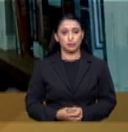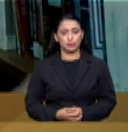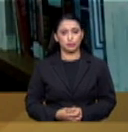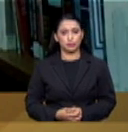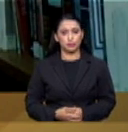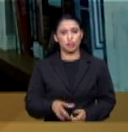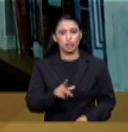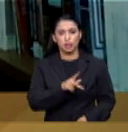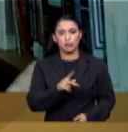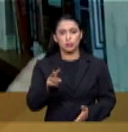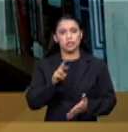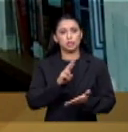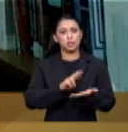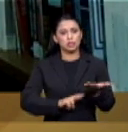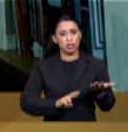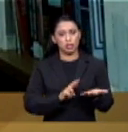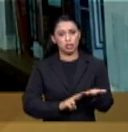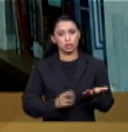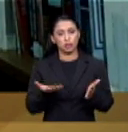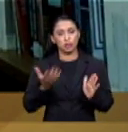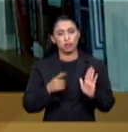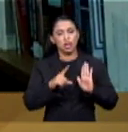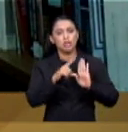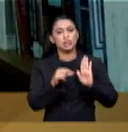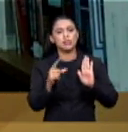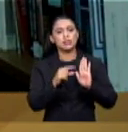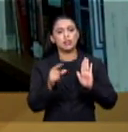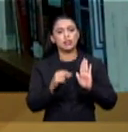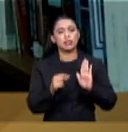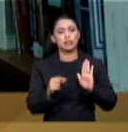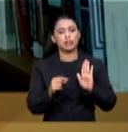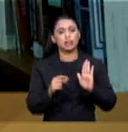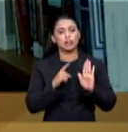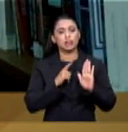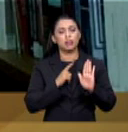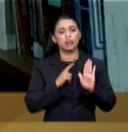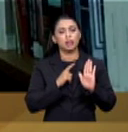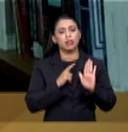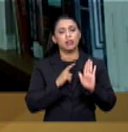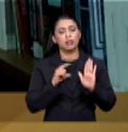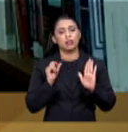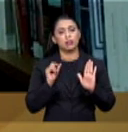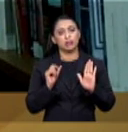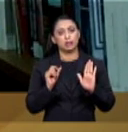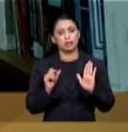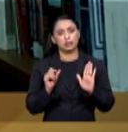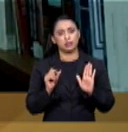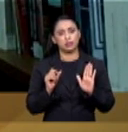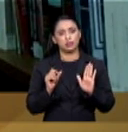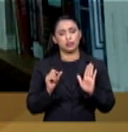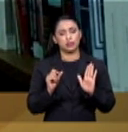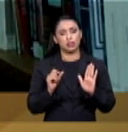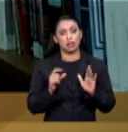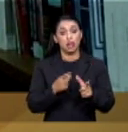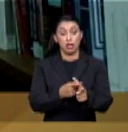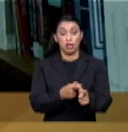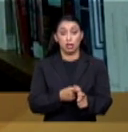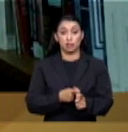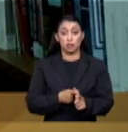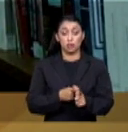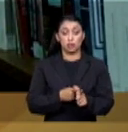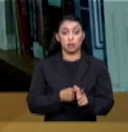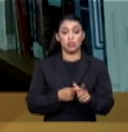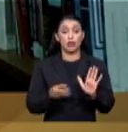sei se o presidente, se o relator, seria destacável essa questão como uma preliminar em relação à suspensão,